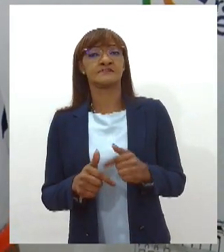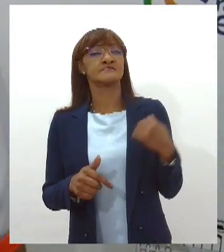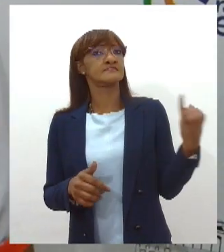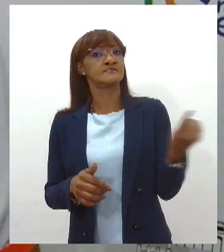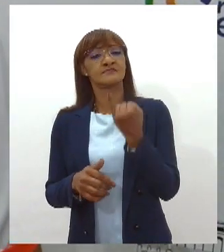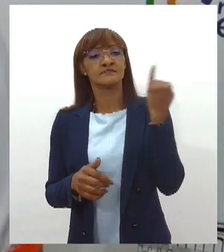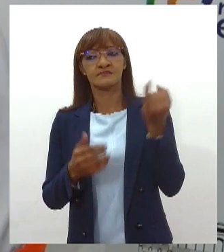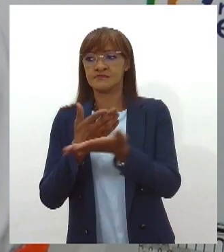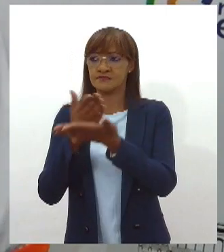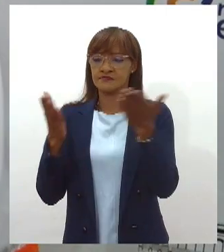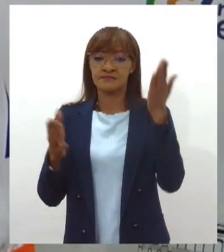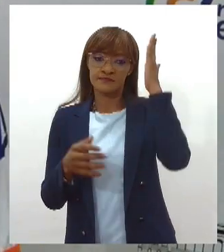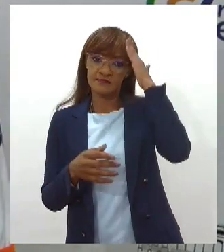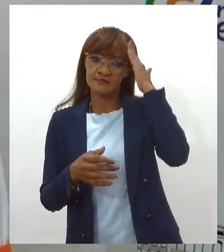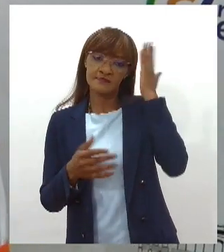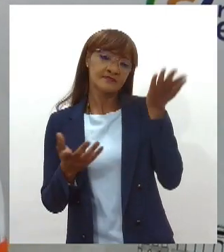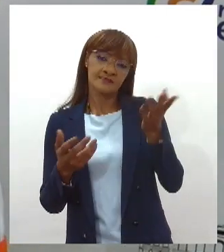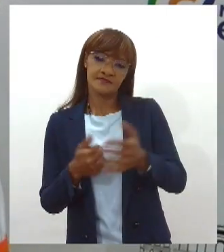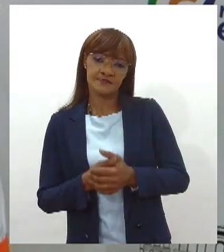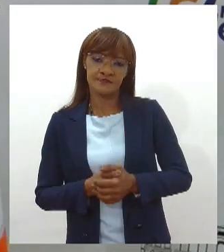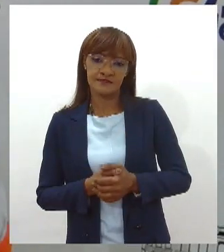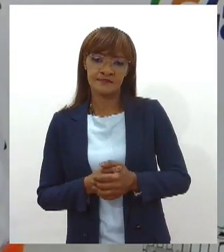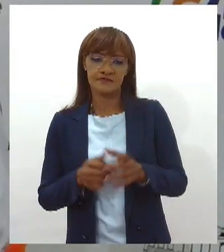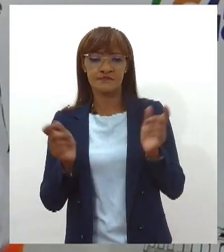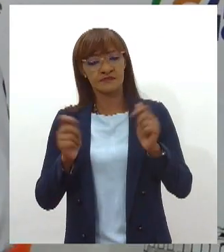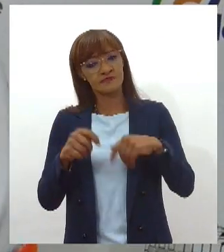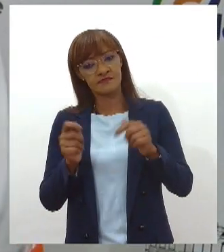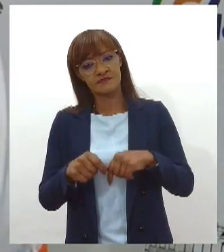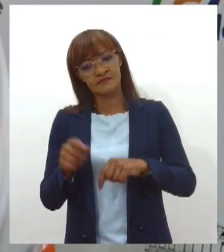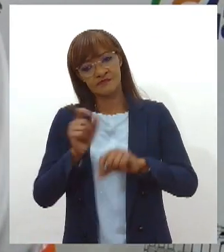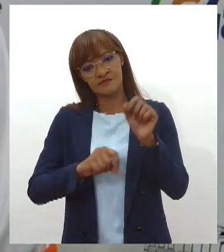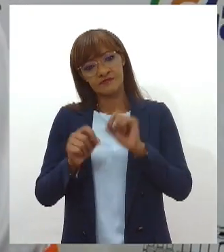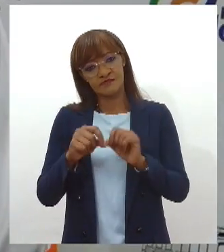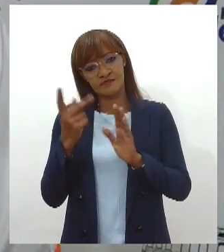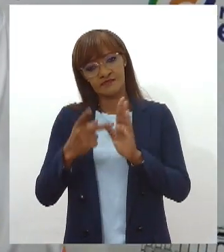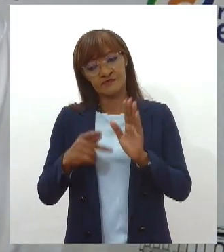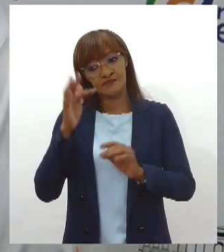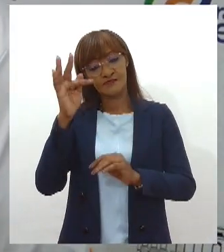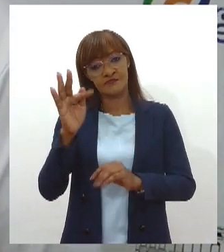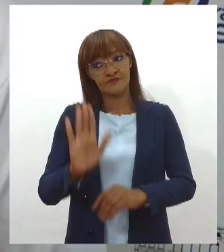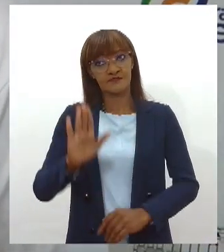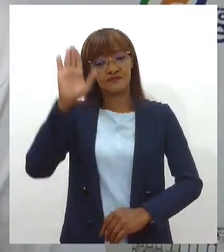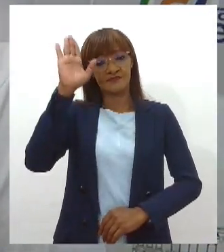que funciona todo esse processo e poder fazer aquela melhor escolha dos futuros candidatos que eles vão escolher.